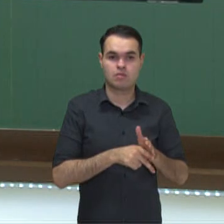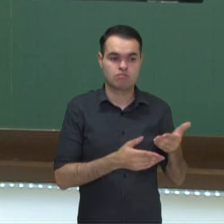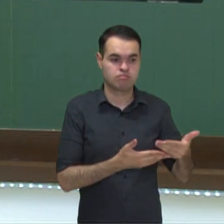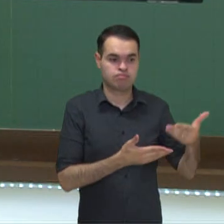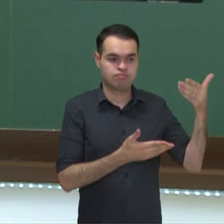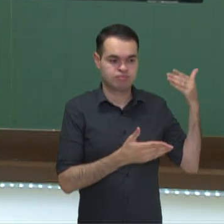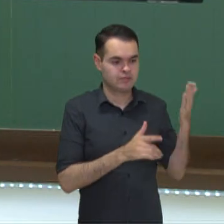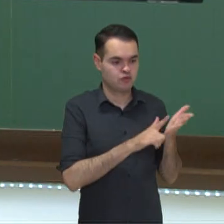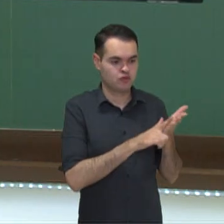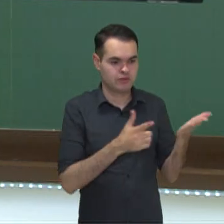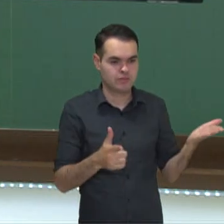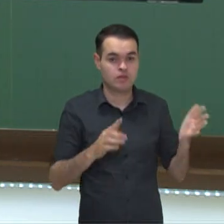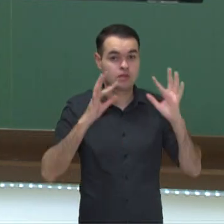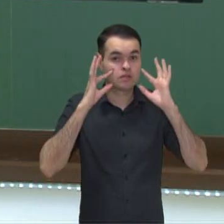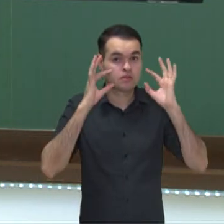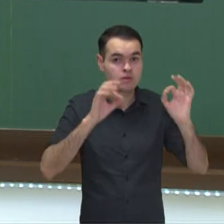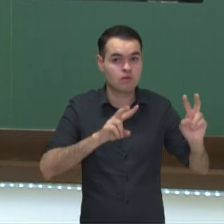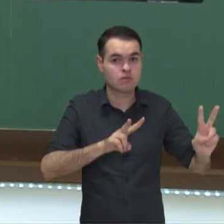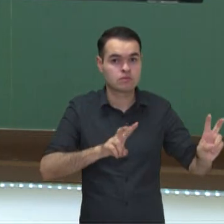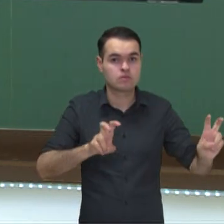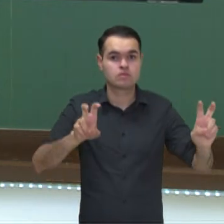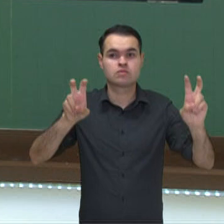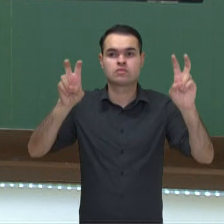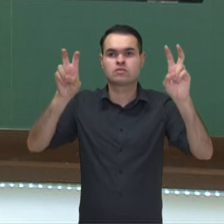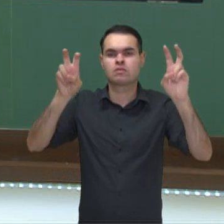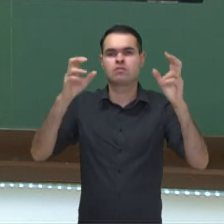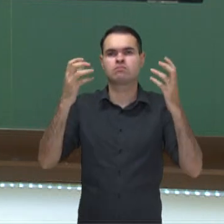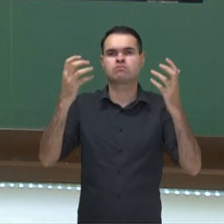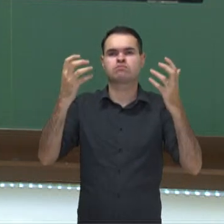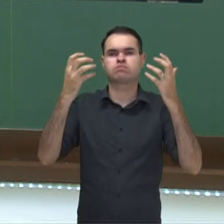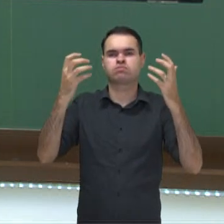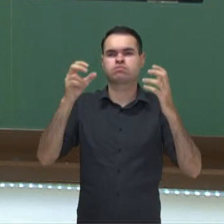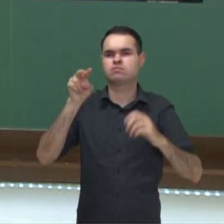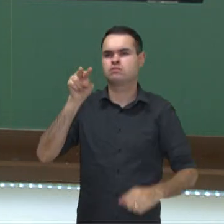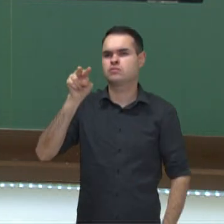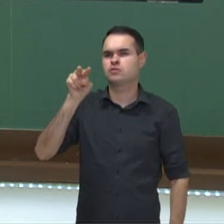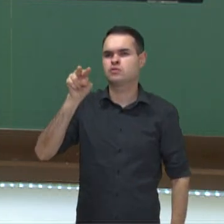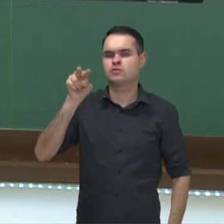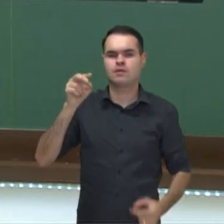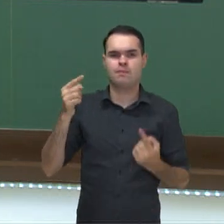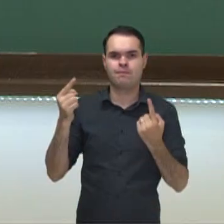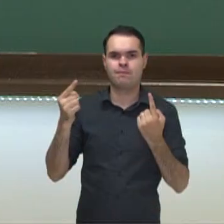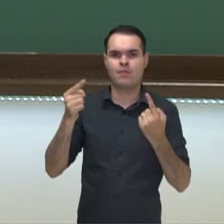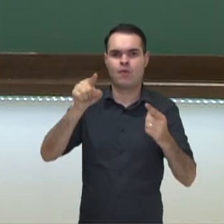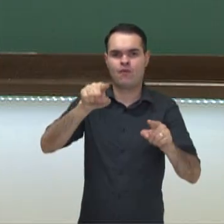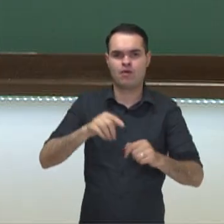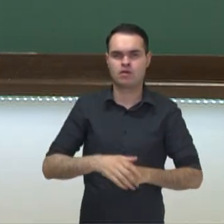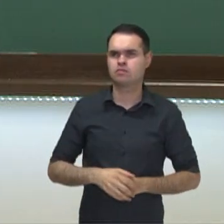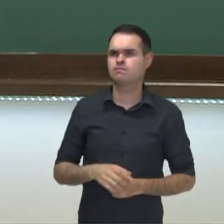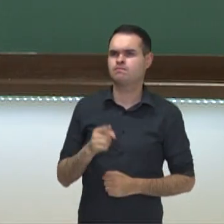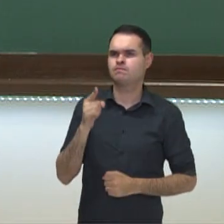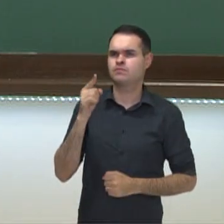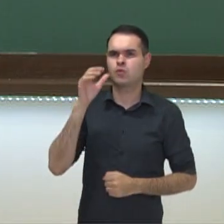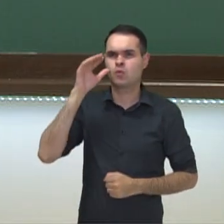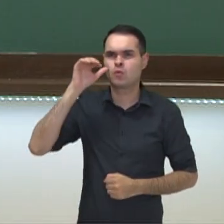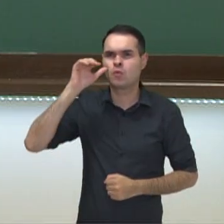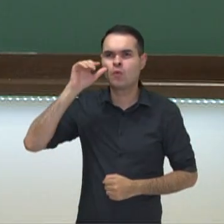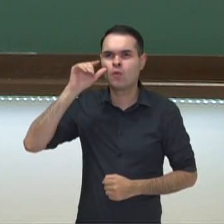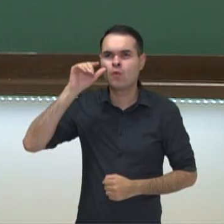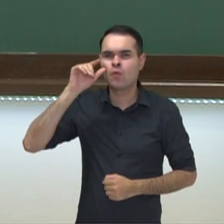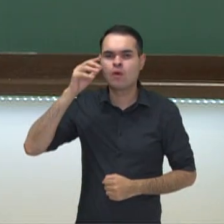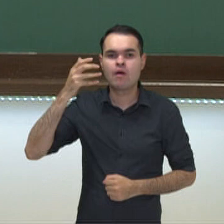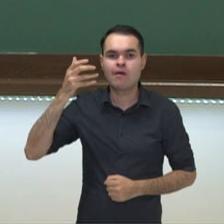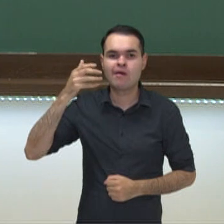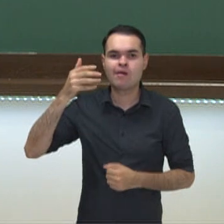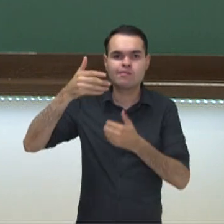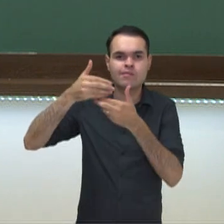ideia de chamar a atenção, de ter um título que chama a atenção, um título que provoca, que desperta a curiosidade do leitor, que também